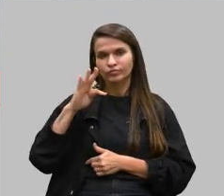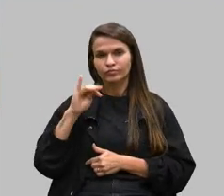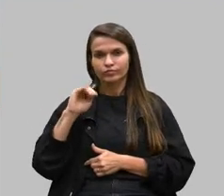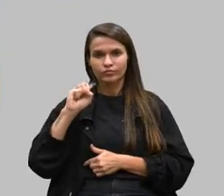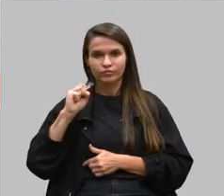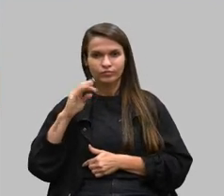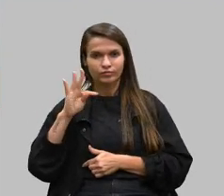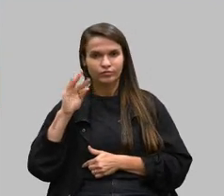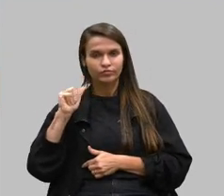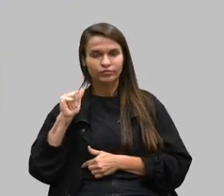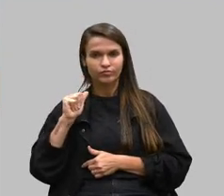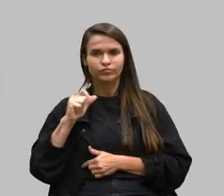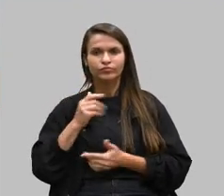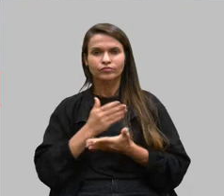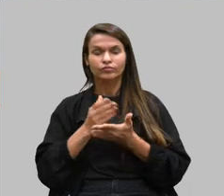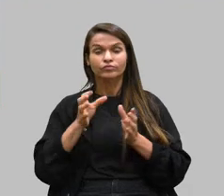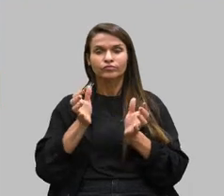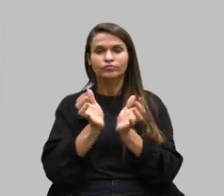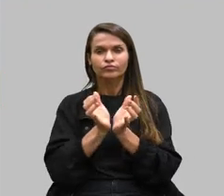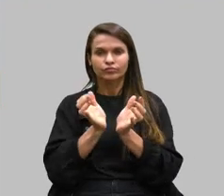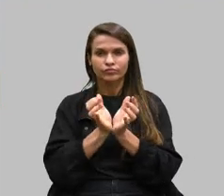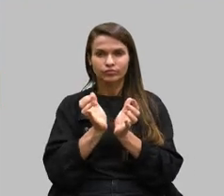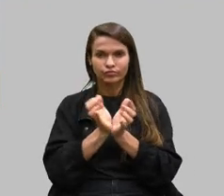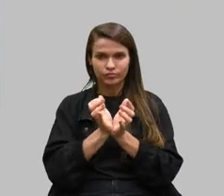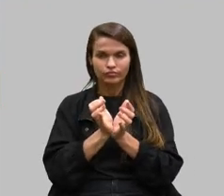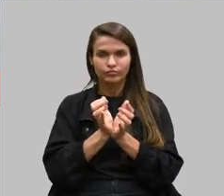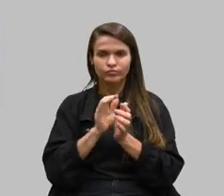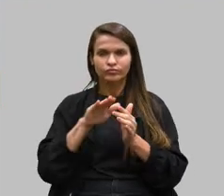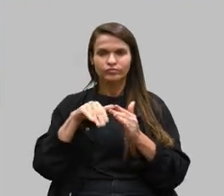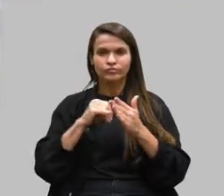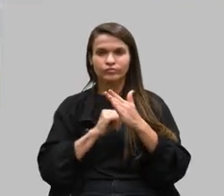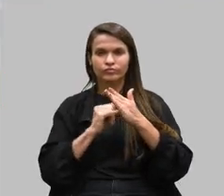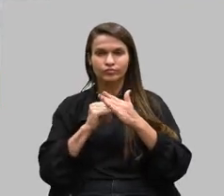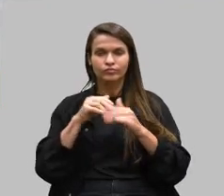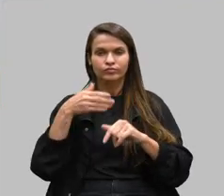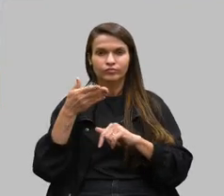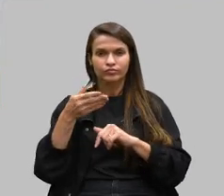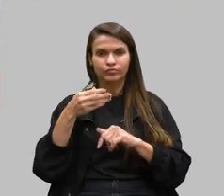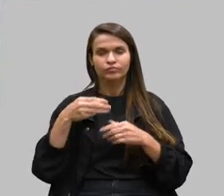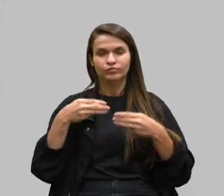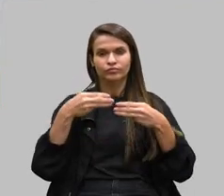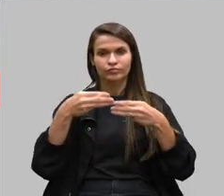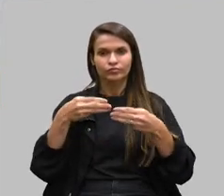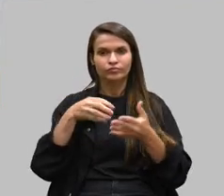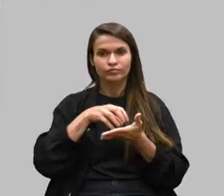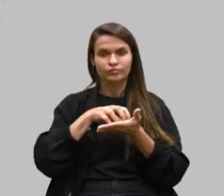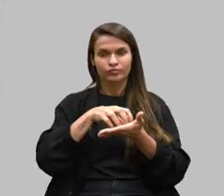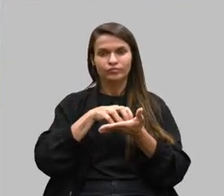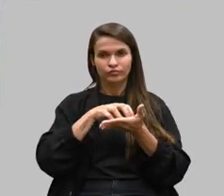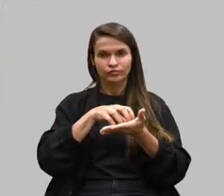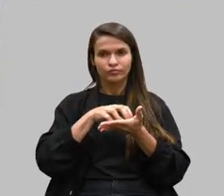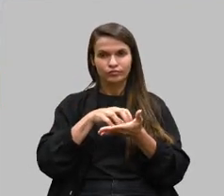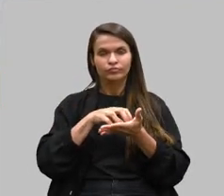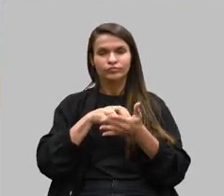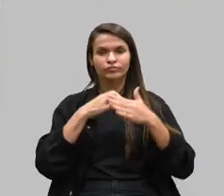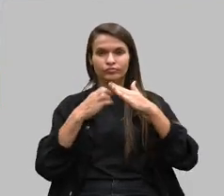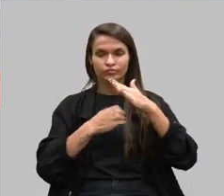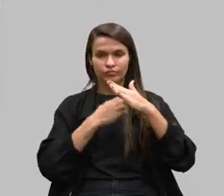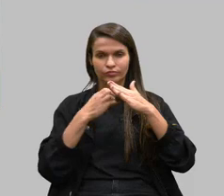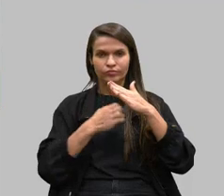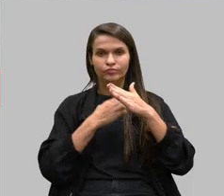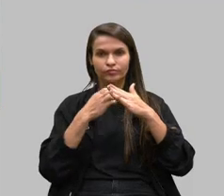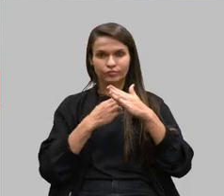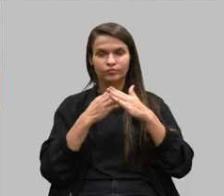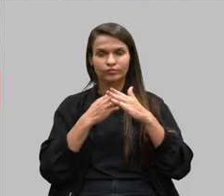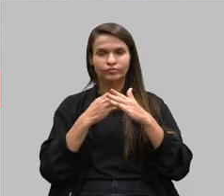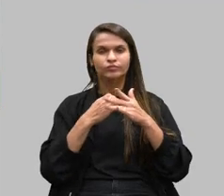nós iniciamos um grupo interinstitucional junto com a presença do Ministério dos transportes do denit da agência das próprias